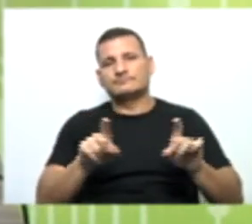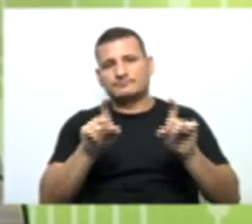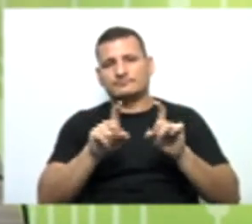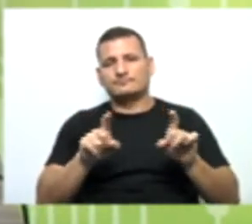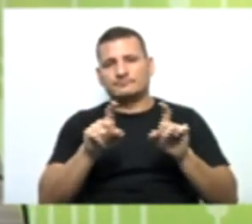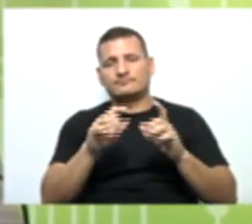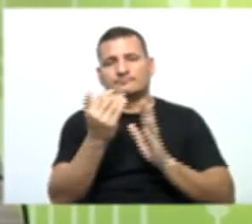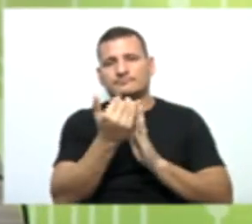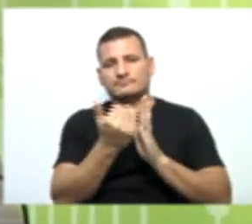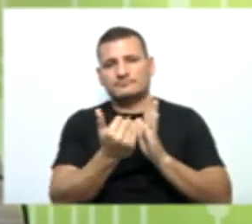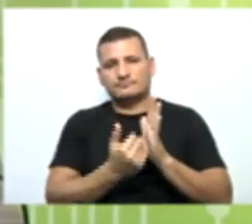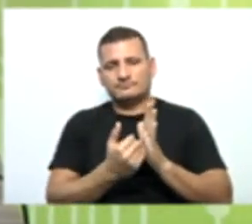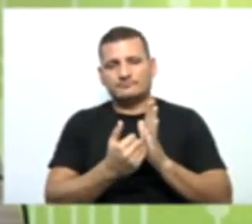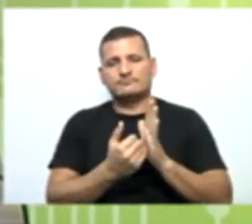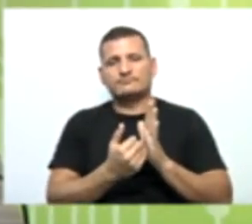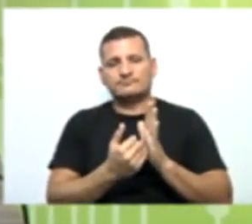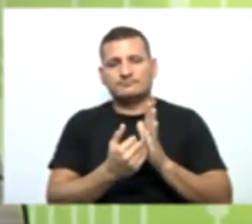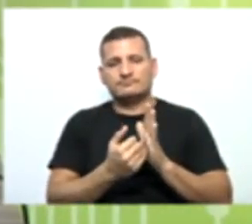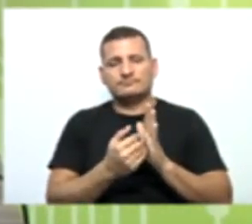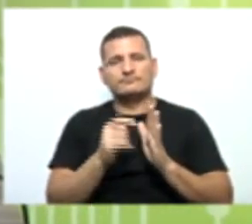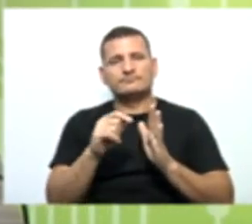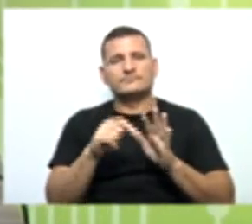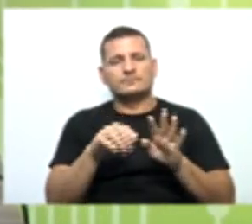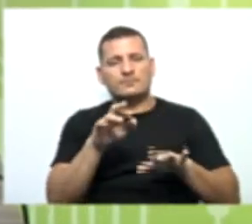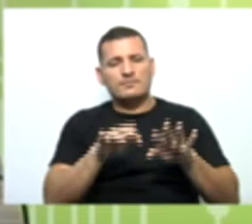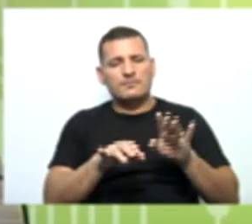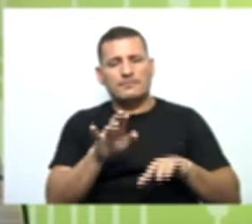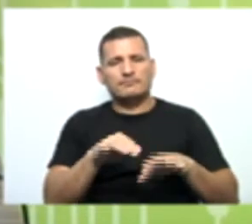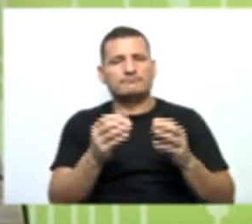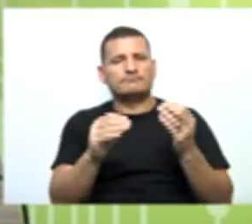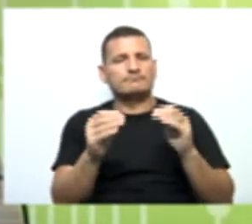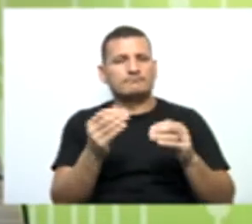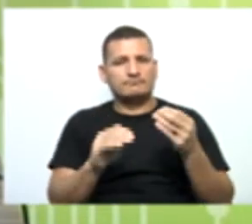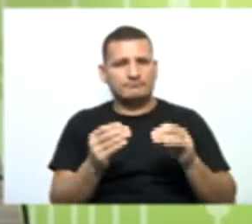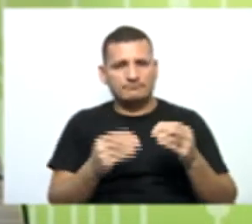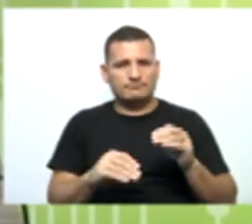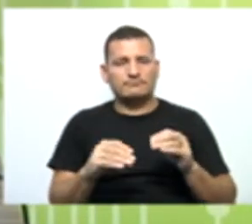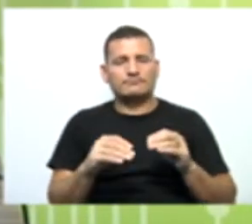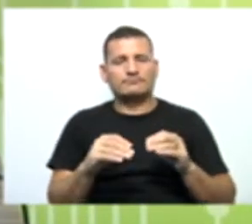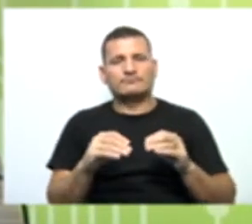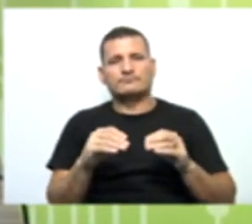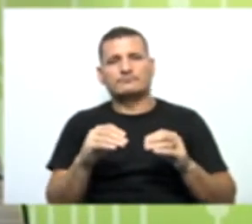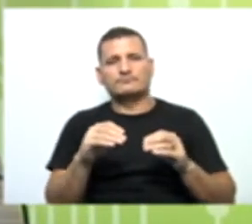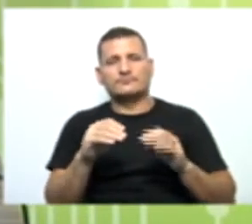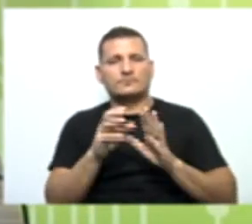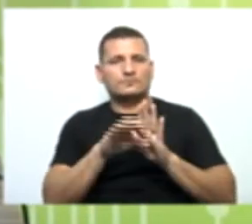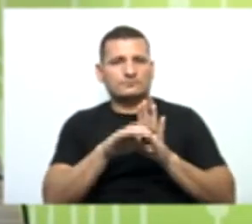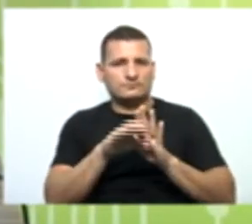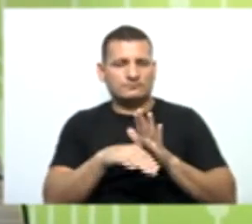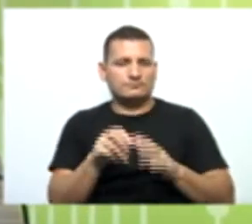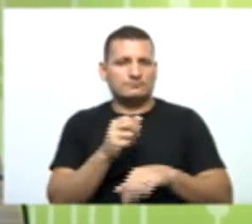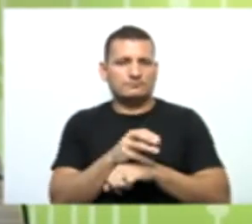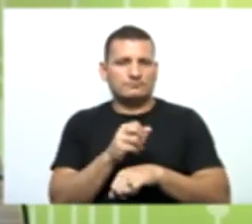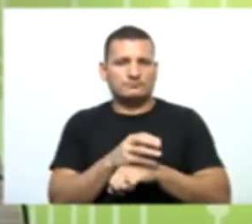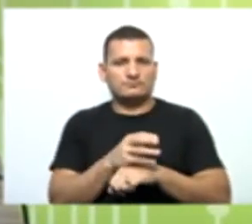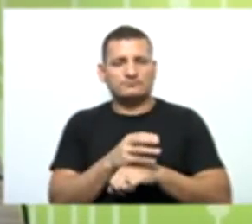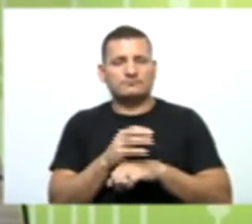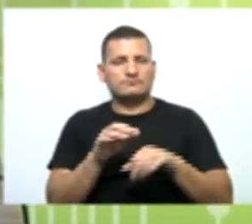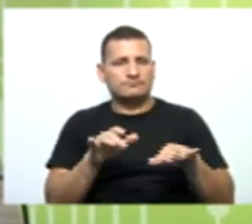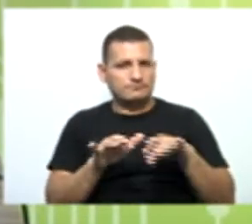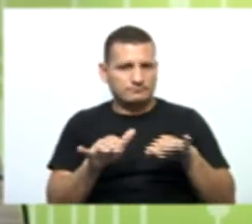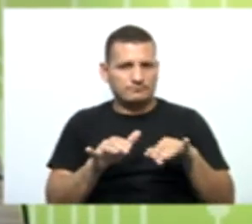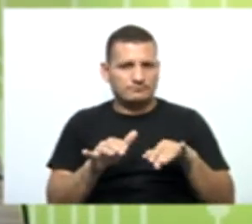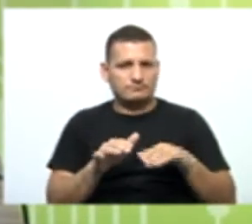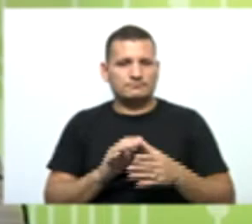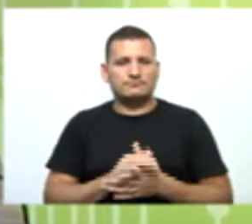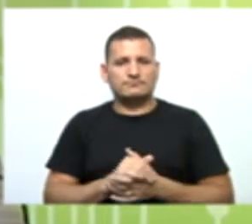nosso programa, em nosso código, para que nós possamos aplicar os conceitos da programação orientada a objetos, ok? Aí eu trouxe mais um